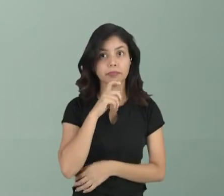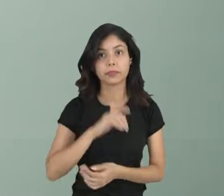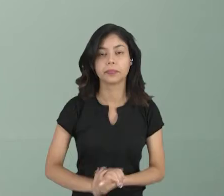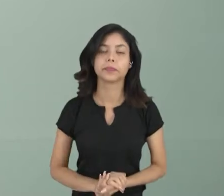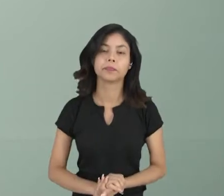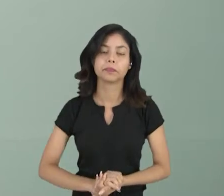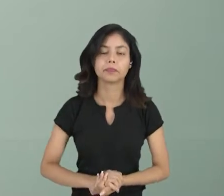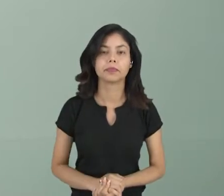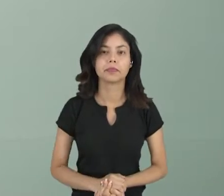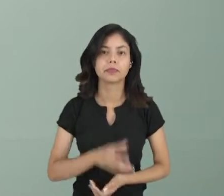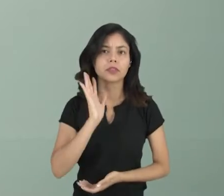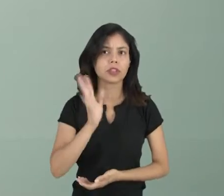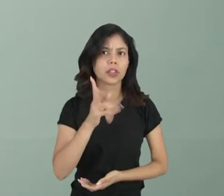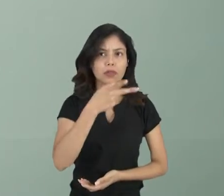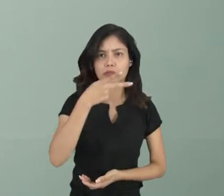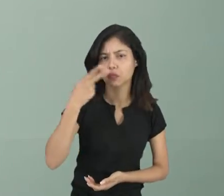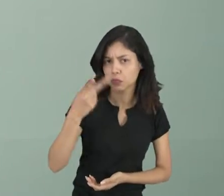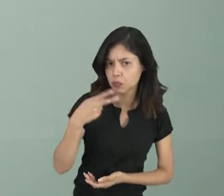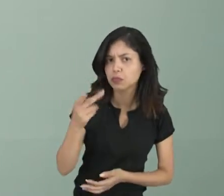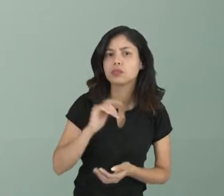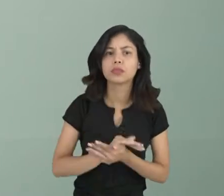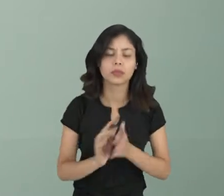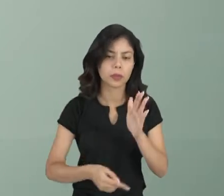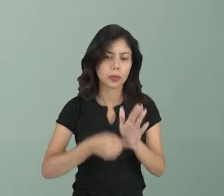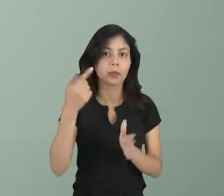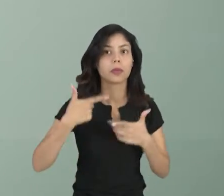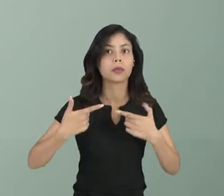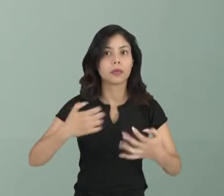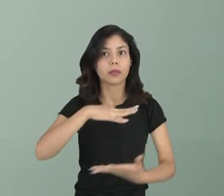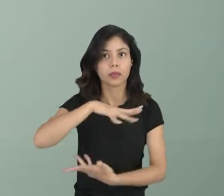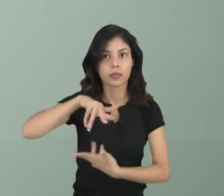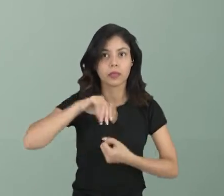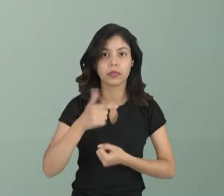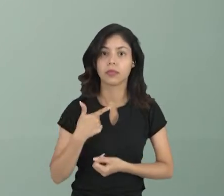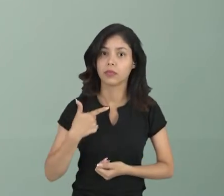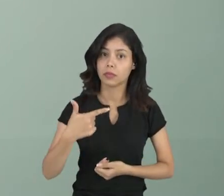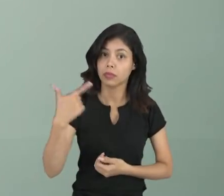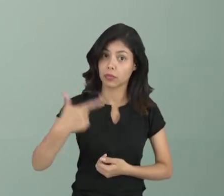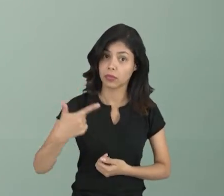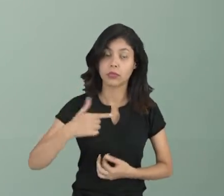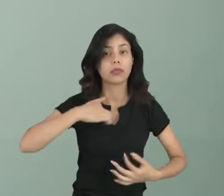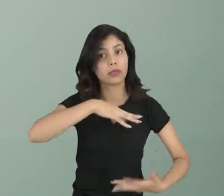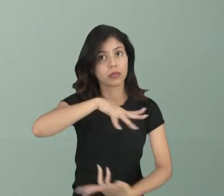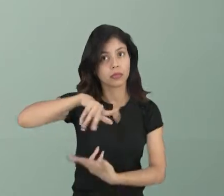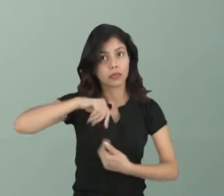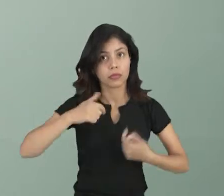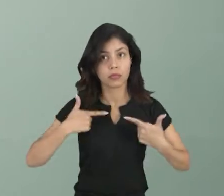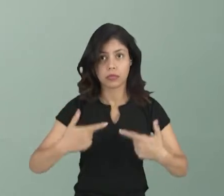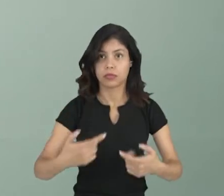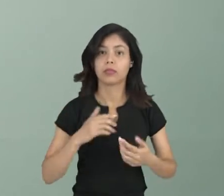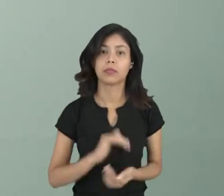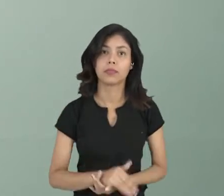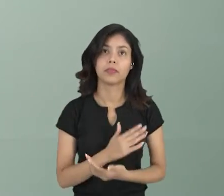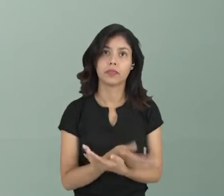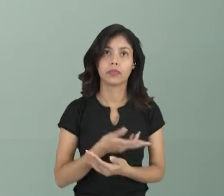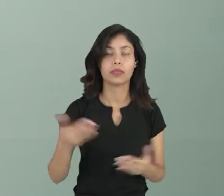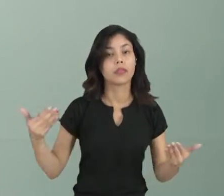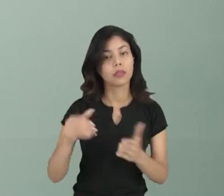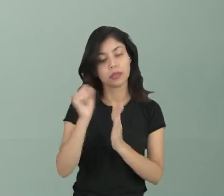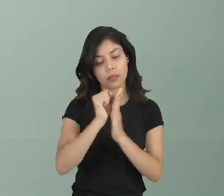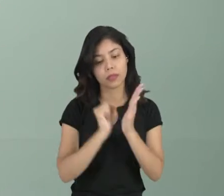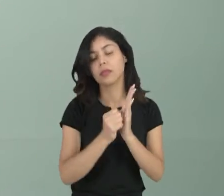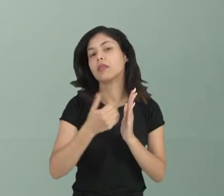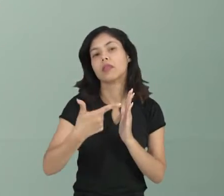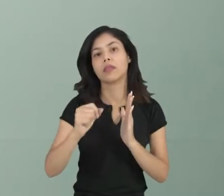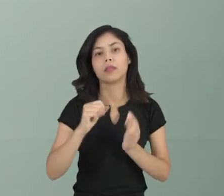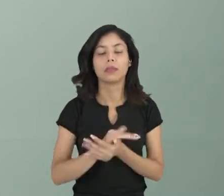Nós vimos rapidamente, né, sobre a Primeira Guerra Mundial, a Segunda Guerra Mundial, né, iniciando aí esse século XX, e